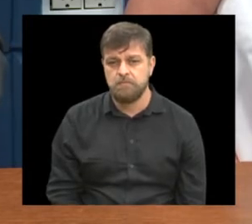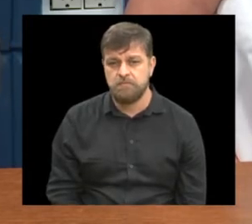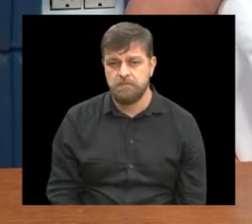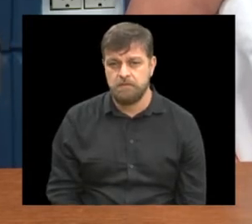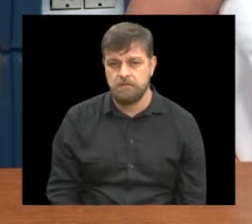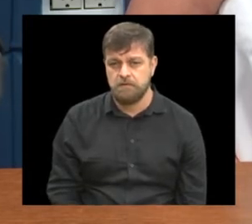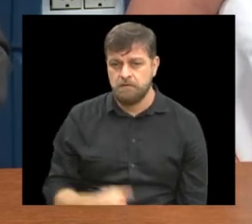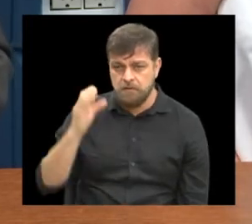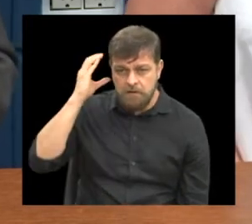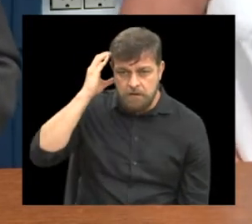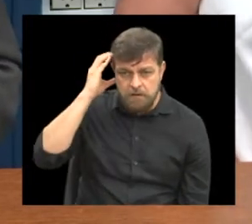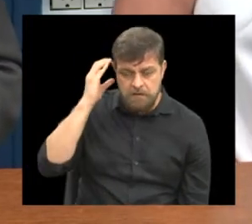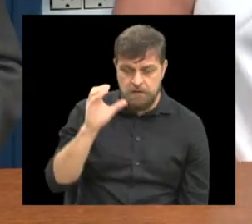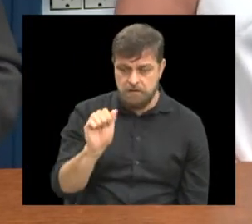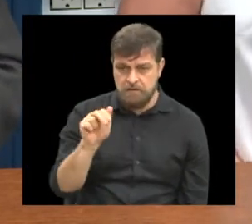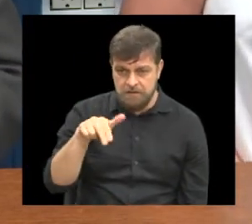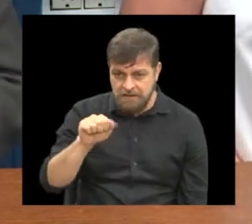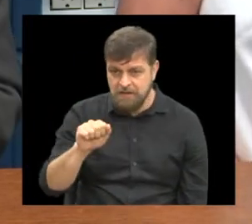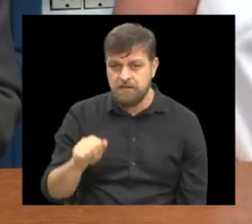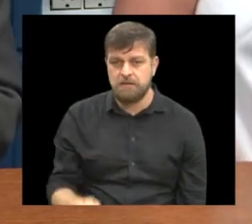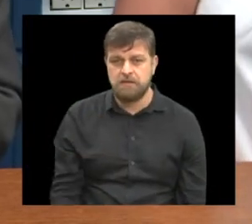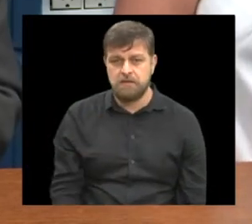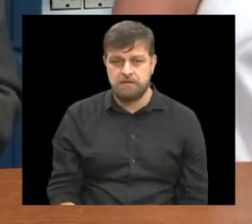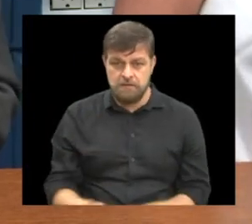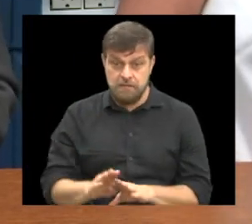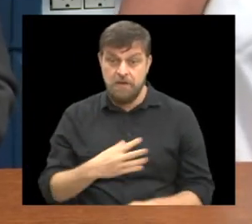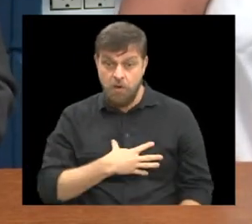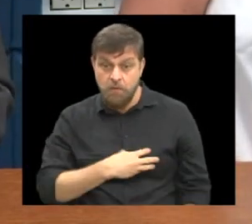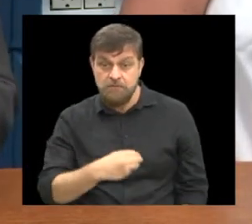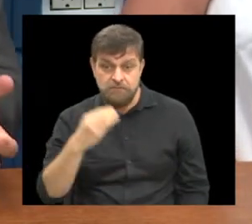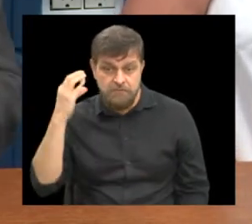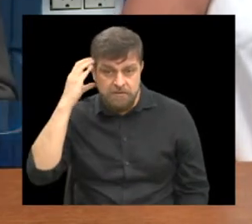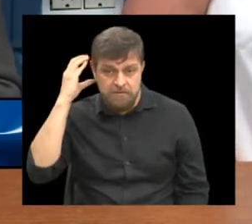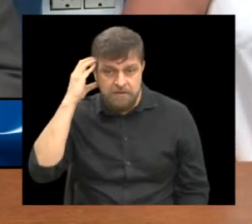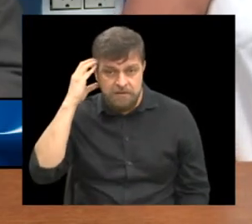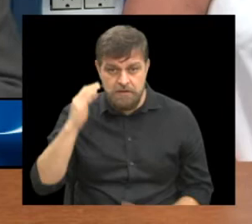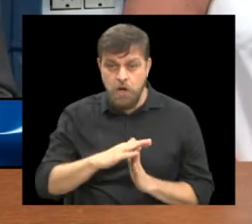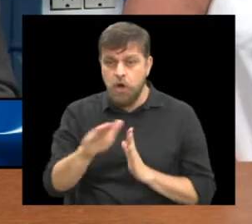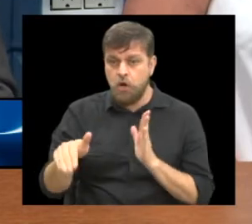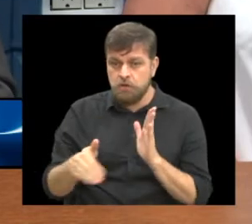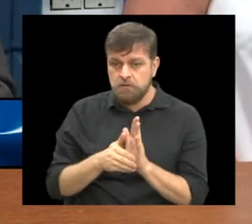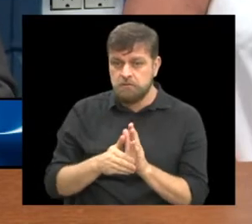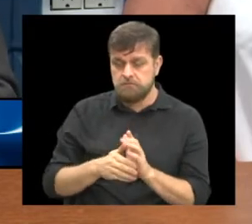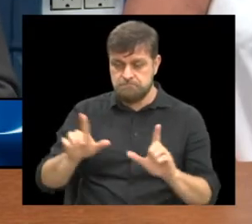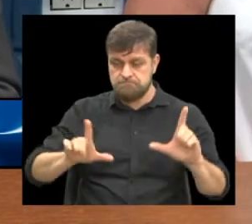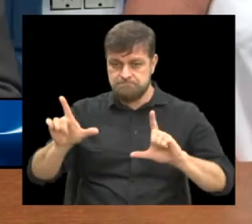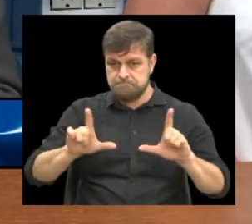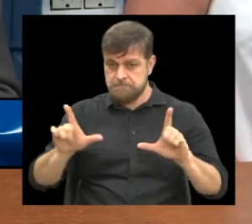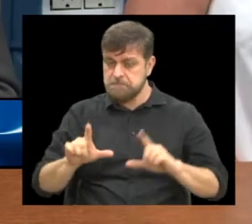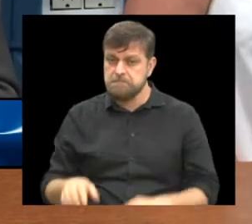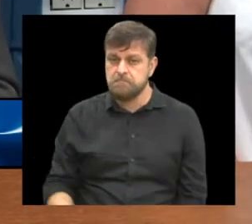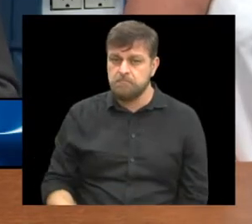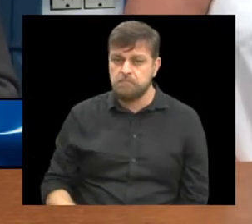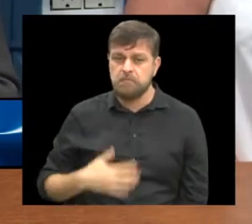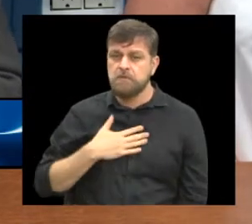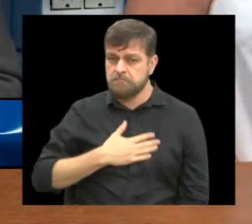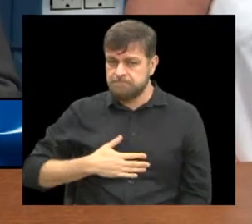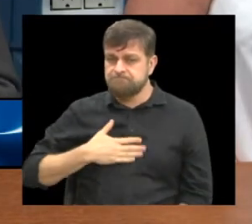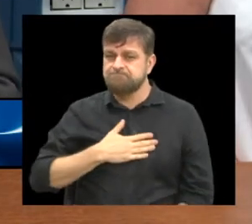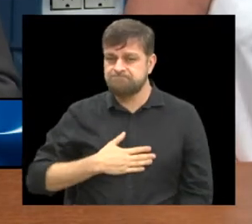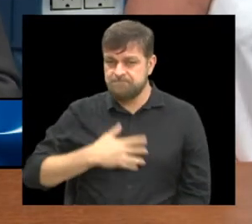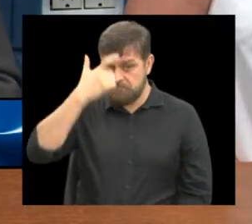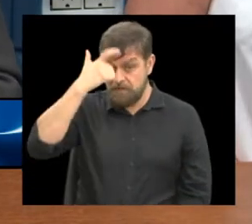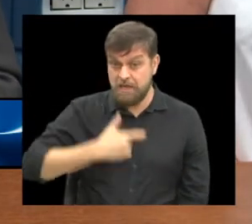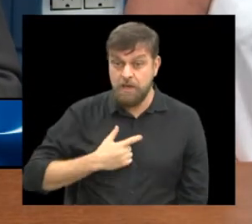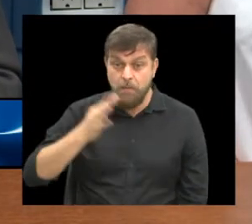você, Cris, Ana, Felipe, Paulo e todos que nos assistem aqui, que eu tive o privilégio